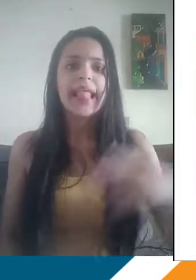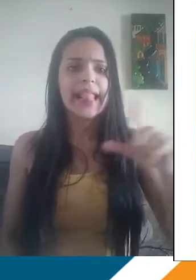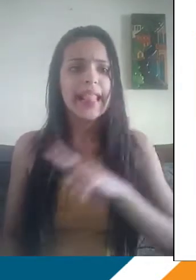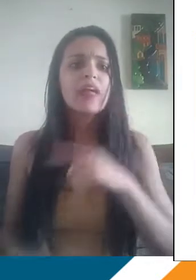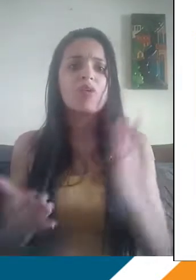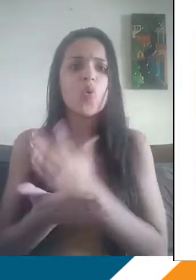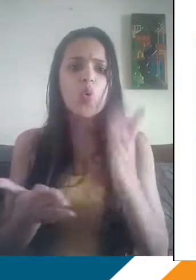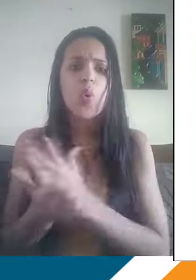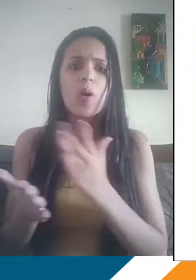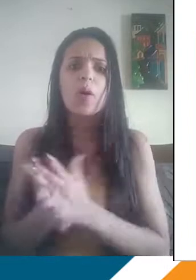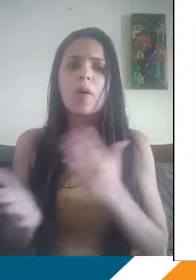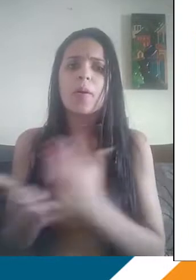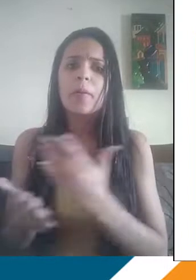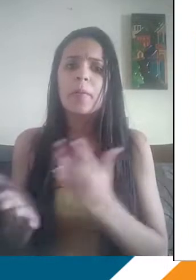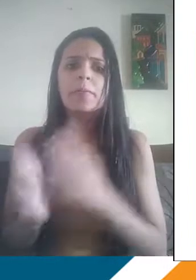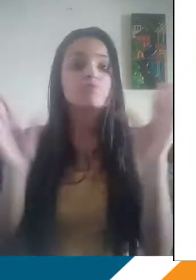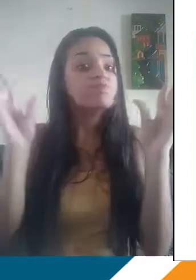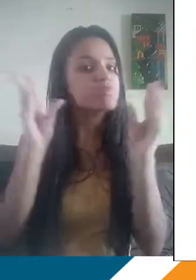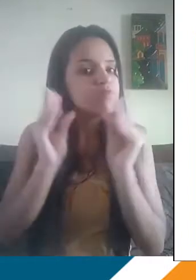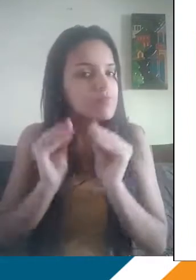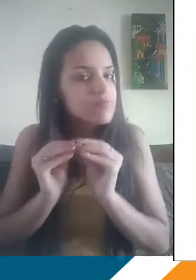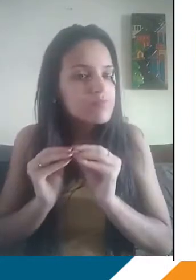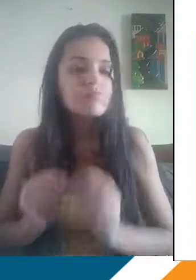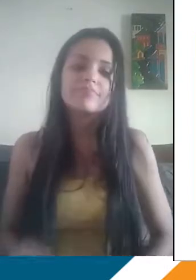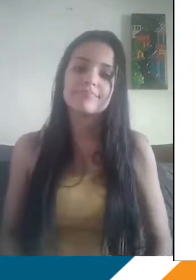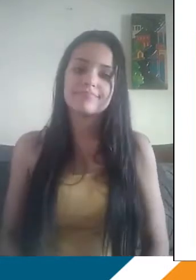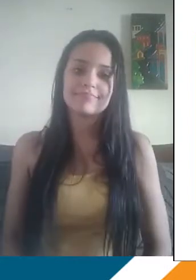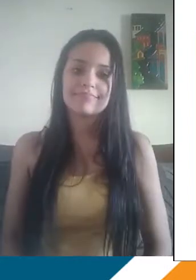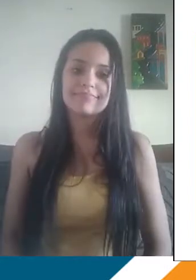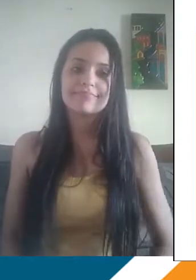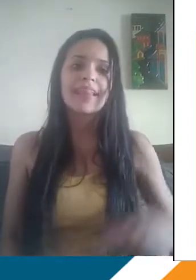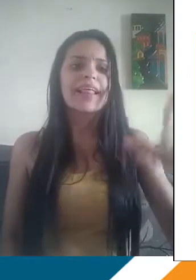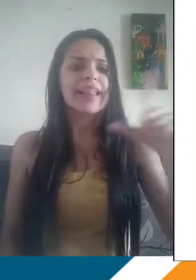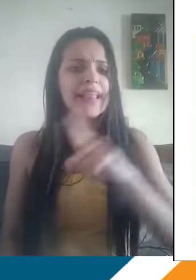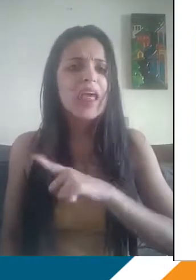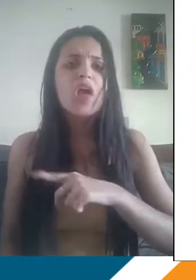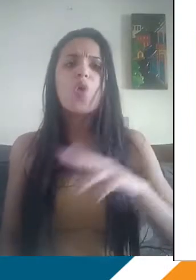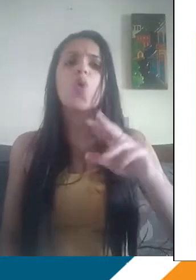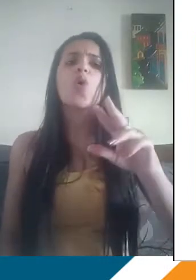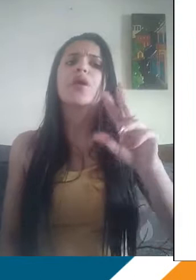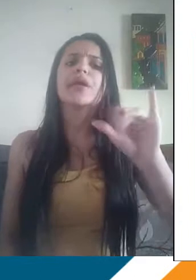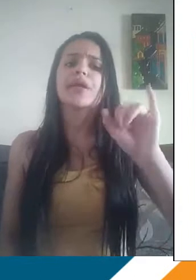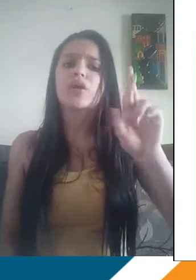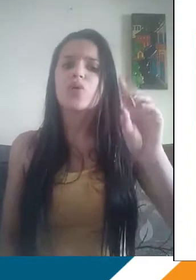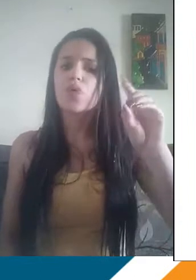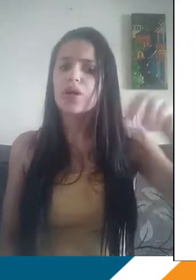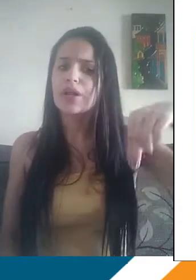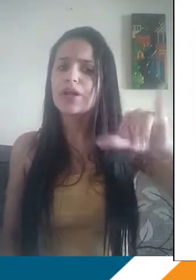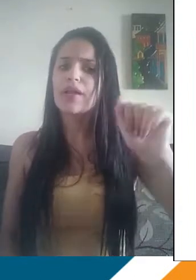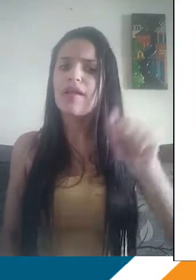como o poema Minuto, obras que utilizavam humor, ironia, que não seguiam aquela